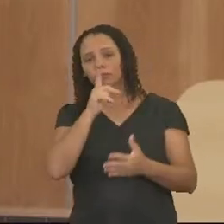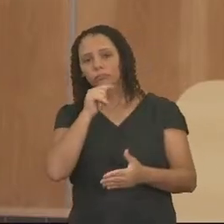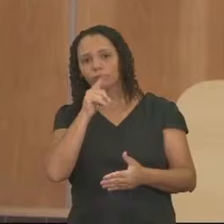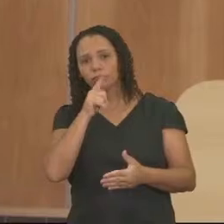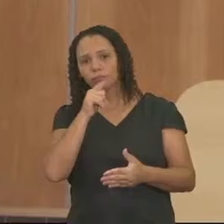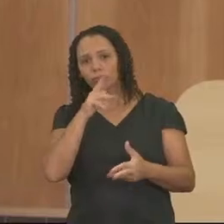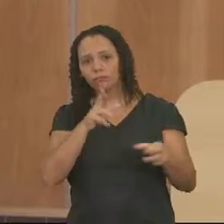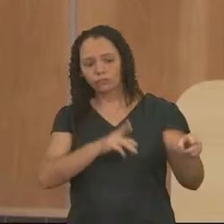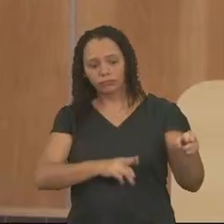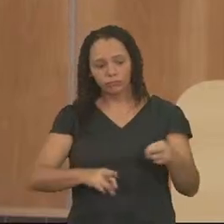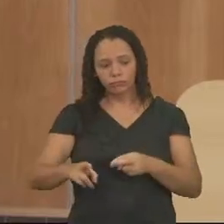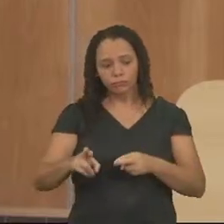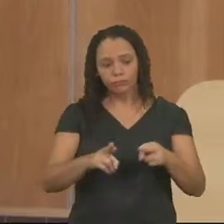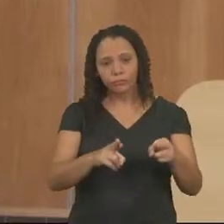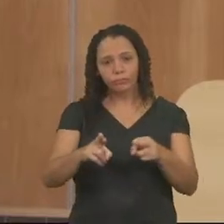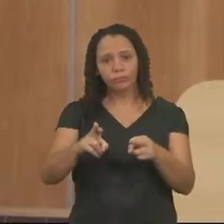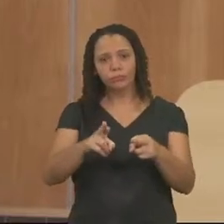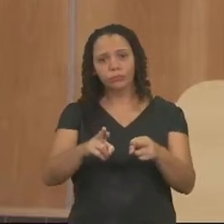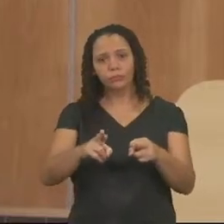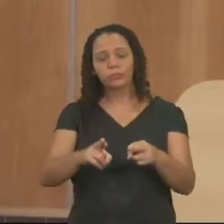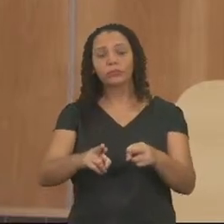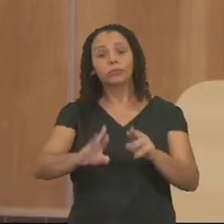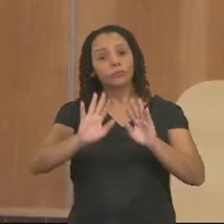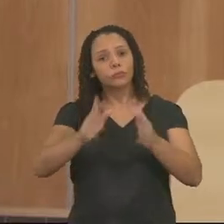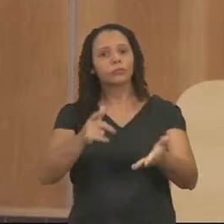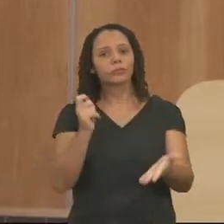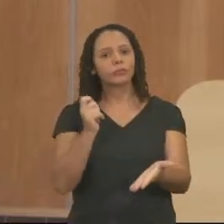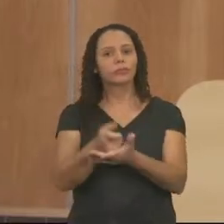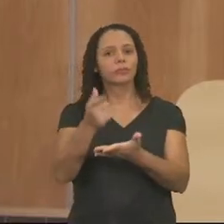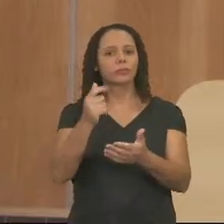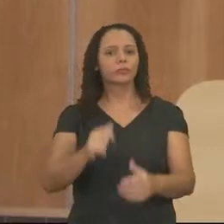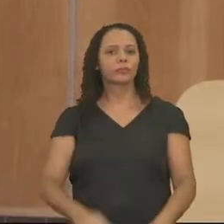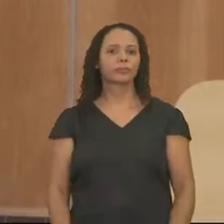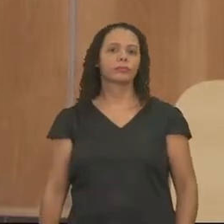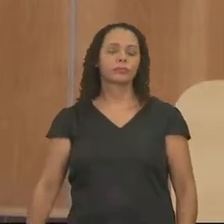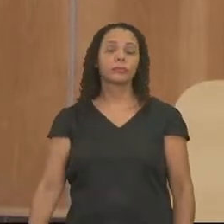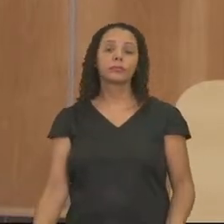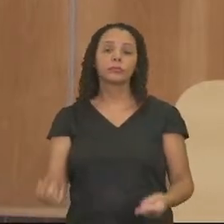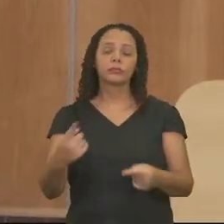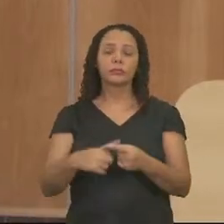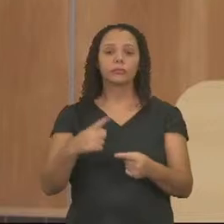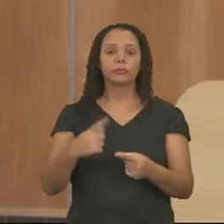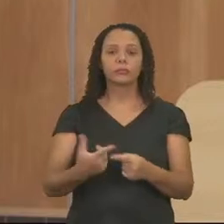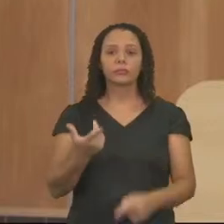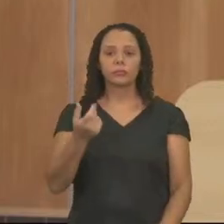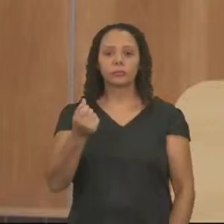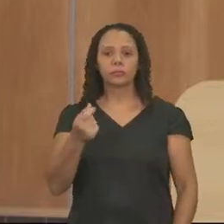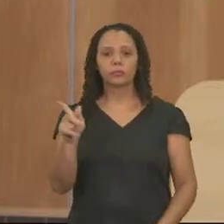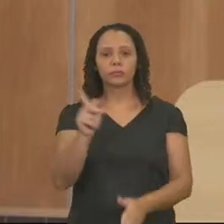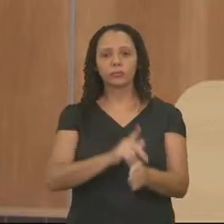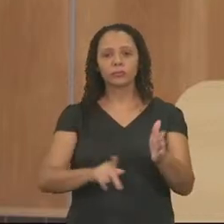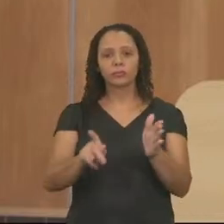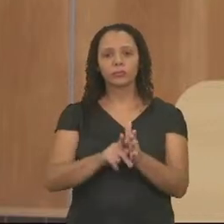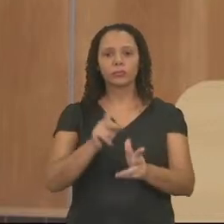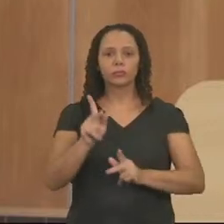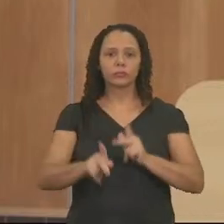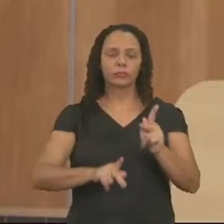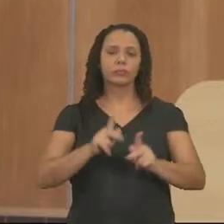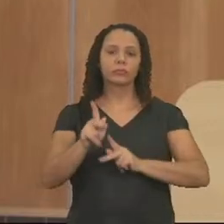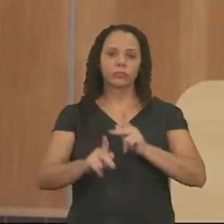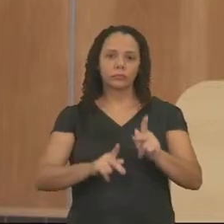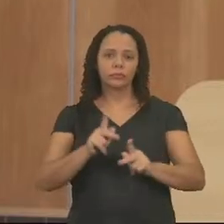Rio Paraíba, vocês já estão pagando a água, porque o dinheiro é do povo, daquelas bombas é do